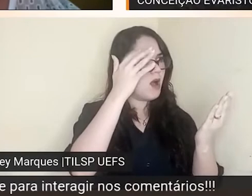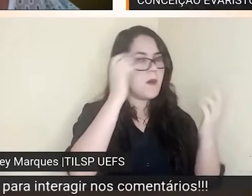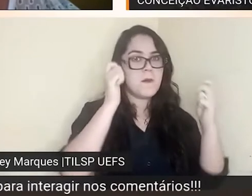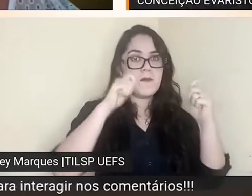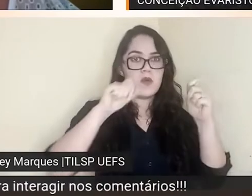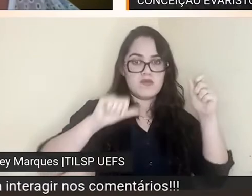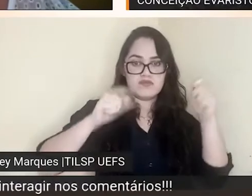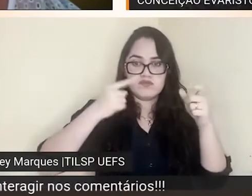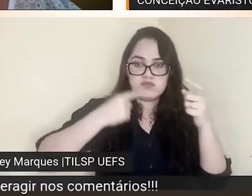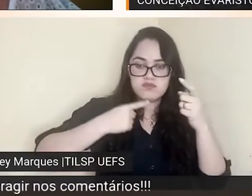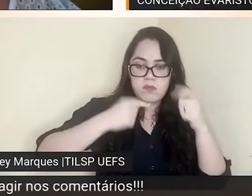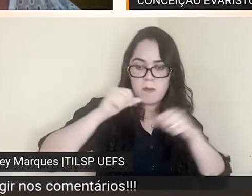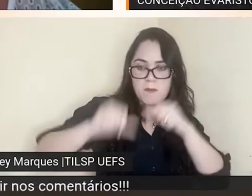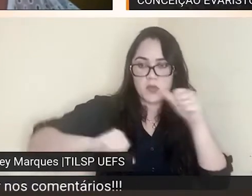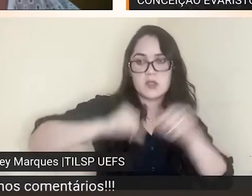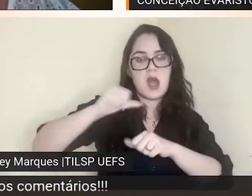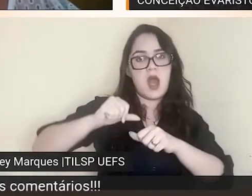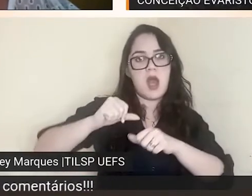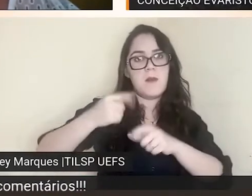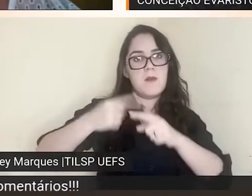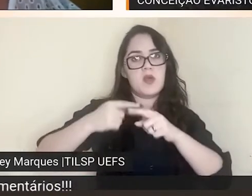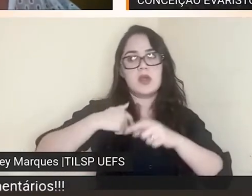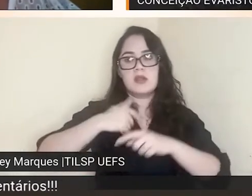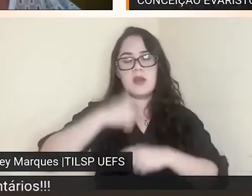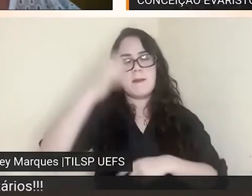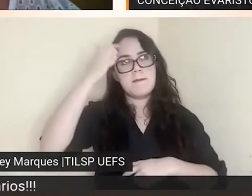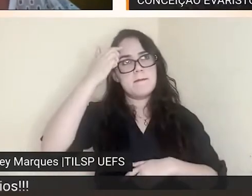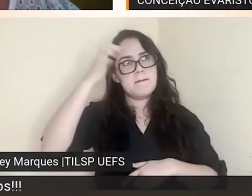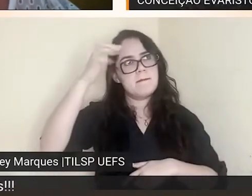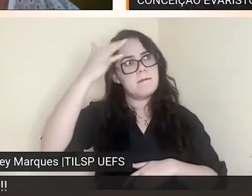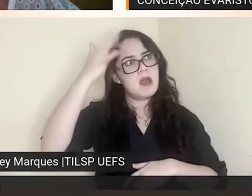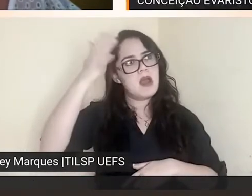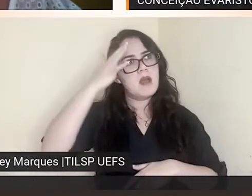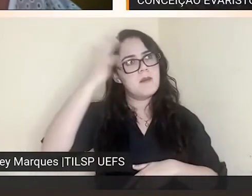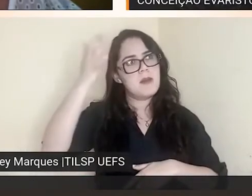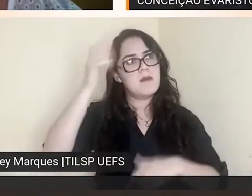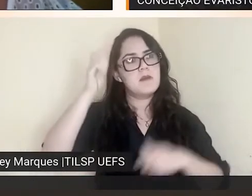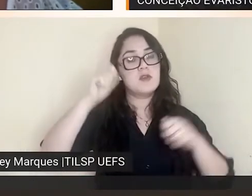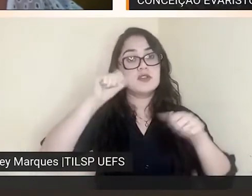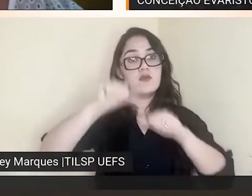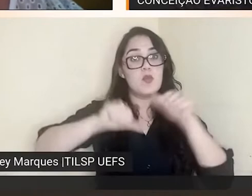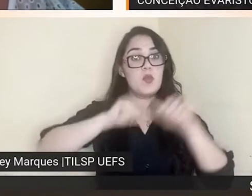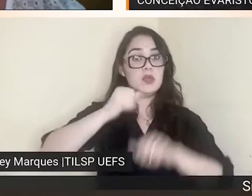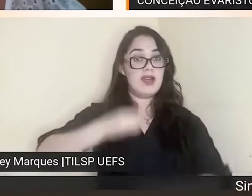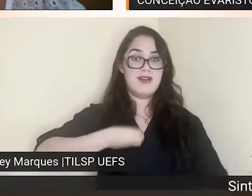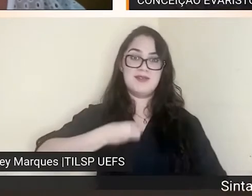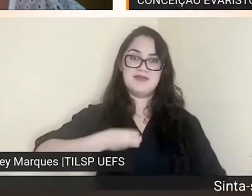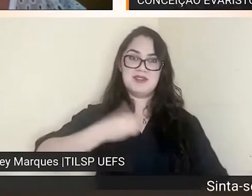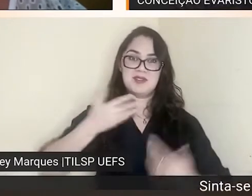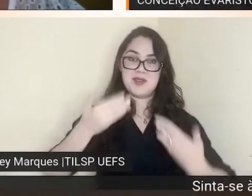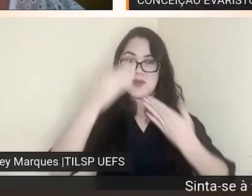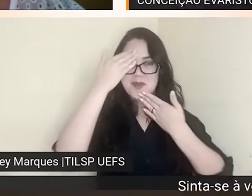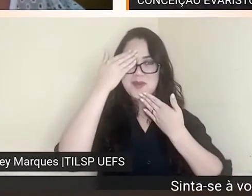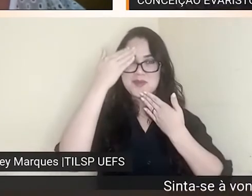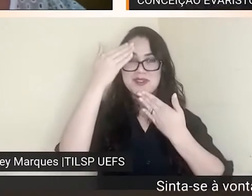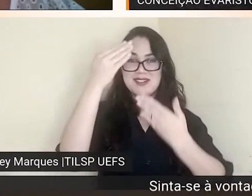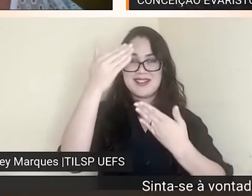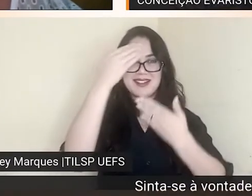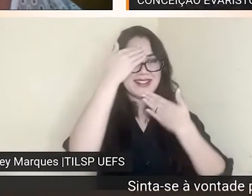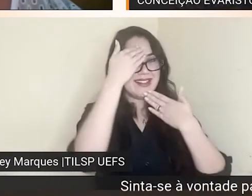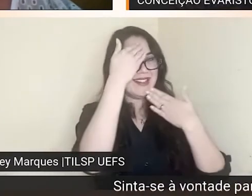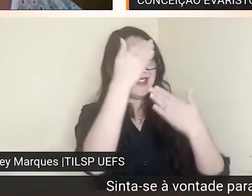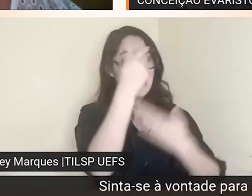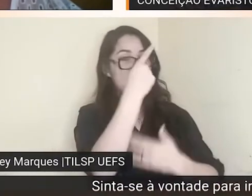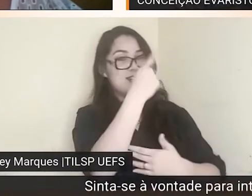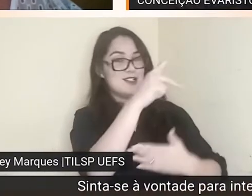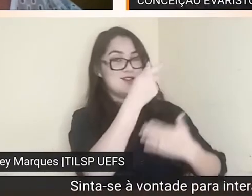para pensar, para repensar e repaginar a vida. Então, assim, gratidão por essa sua escrita, que a